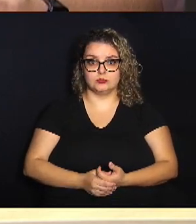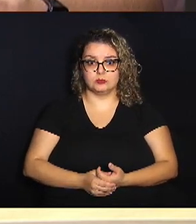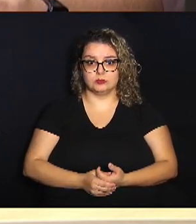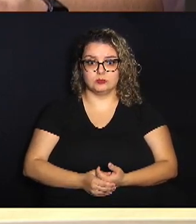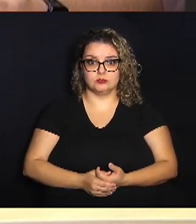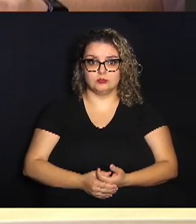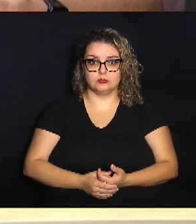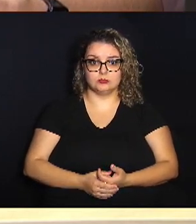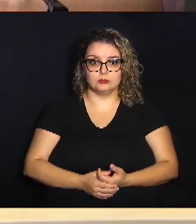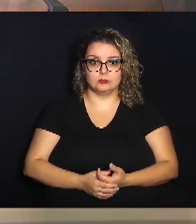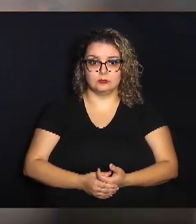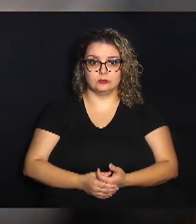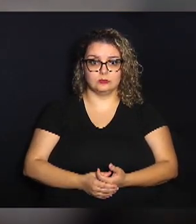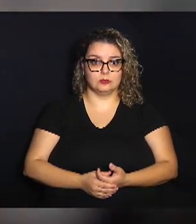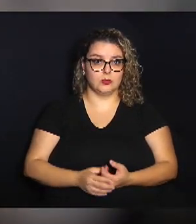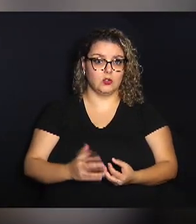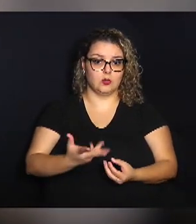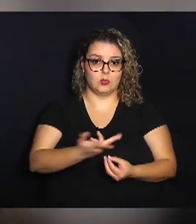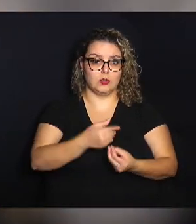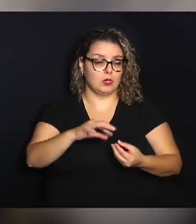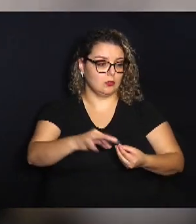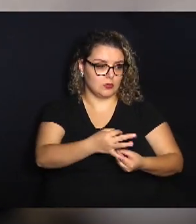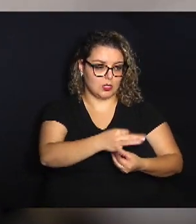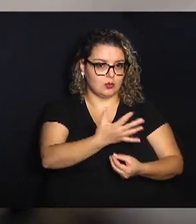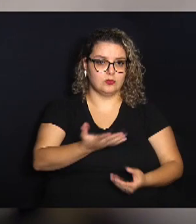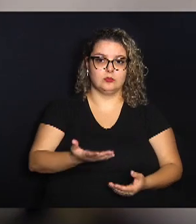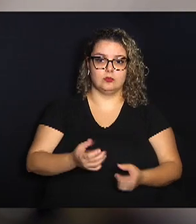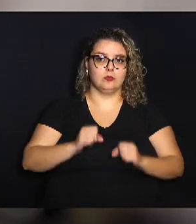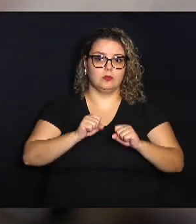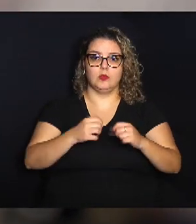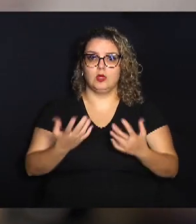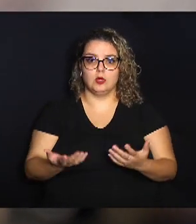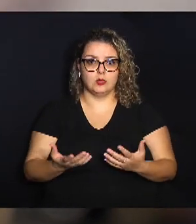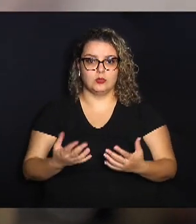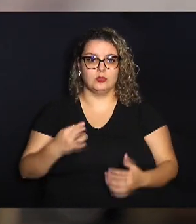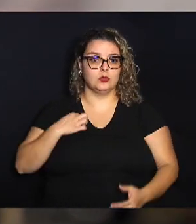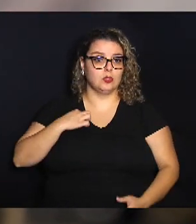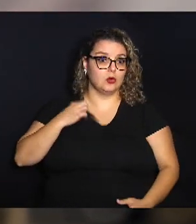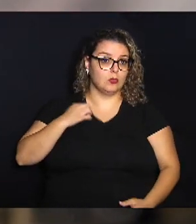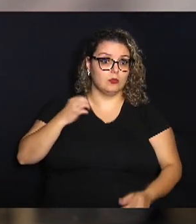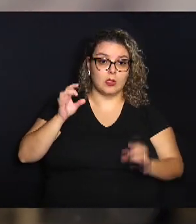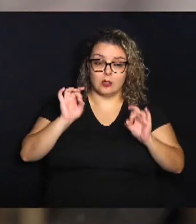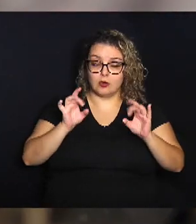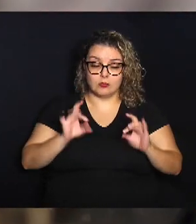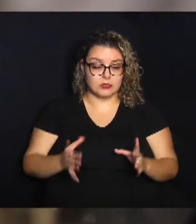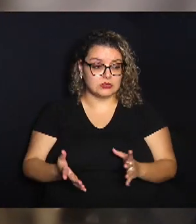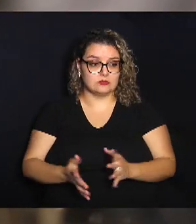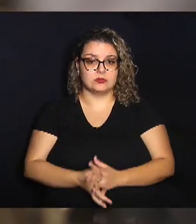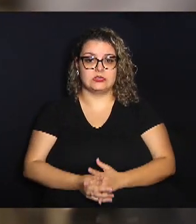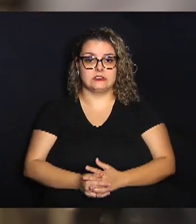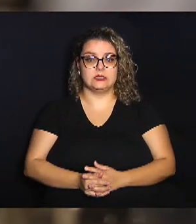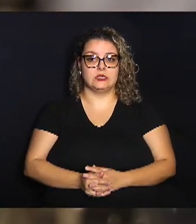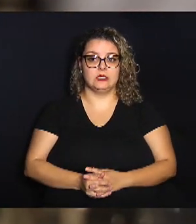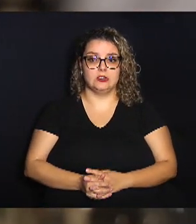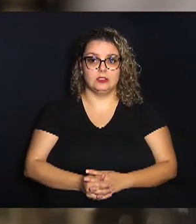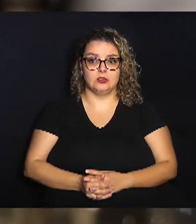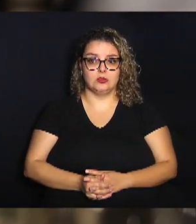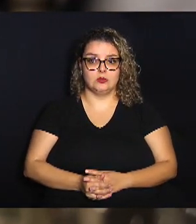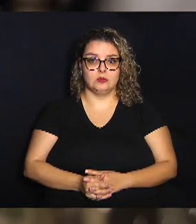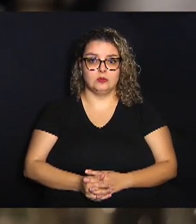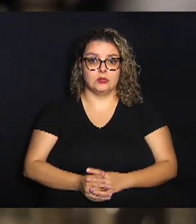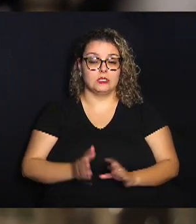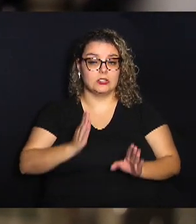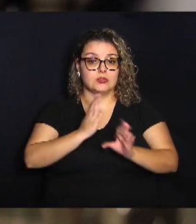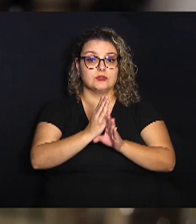enfim, um artesanato, pode ser uma roupa especial. Isso, então, identificar